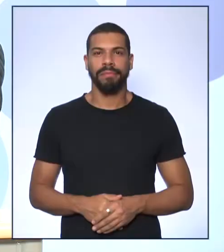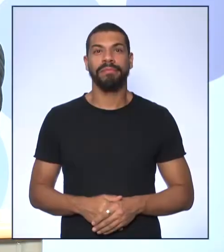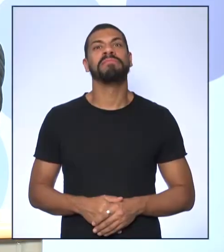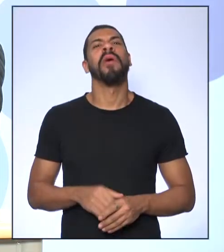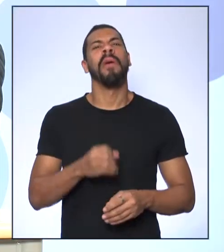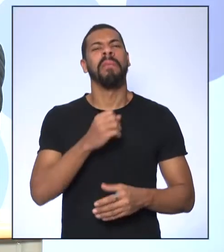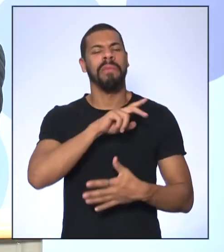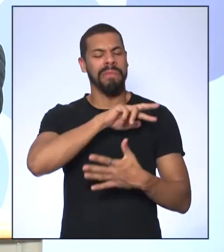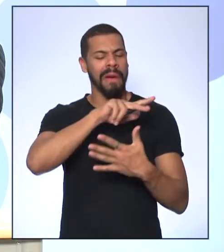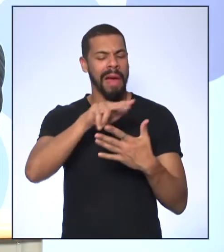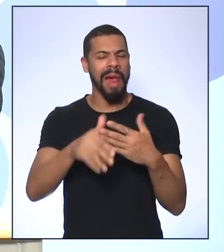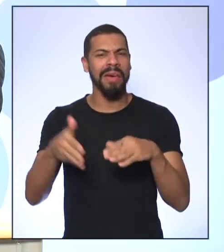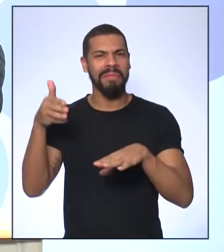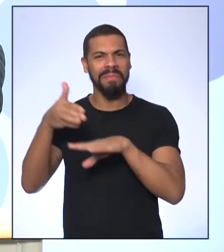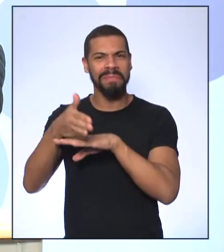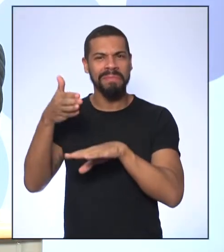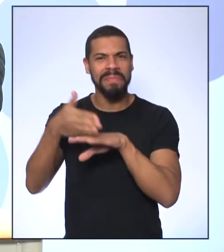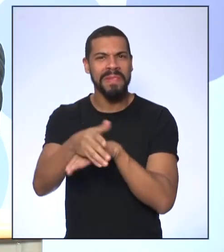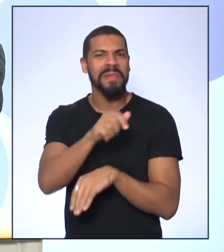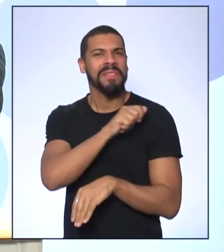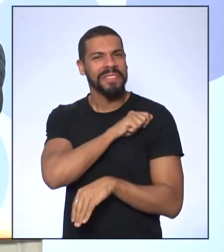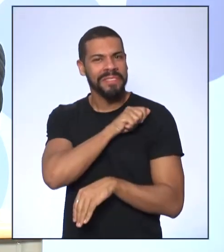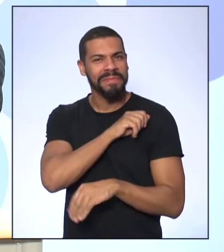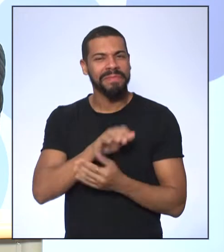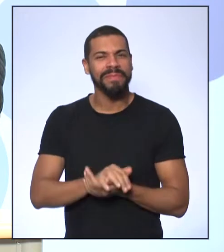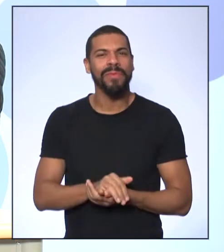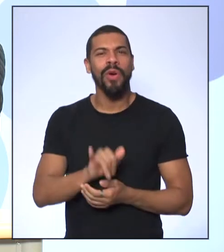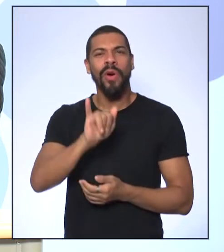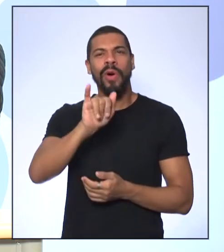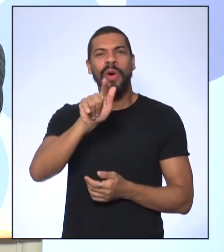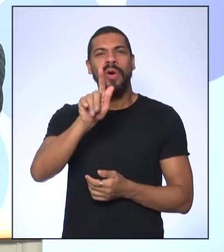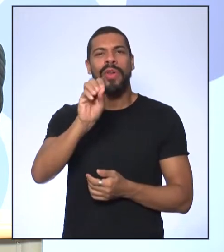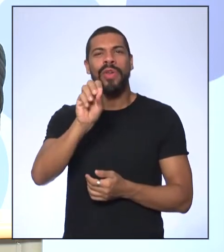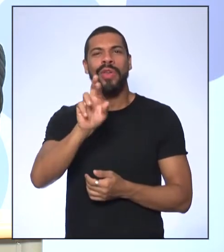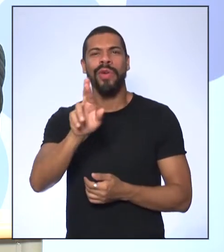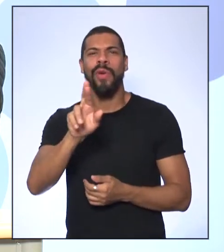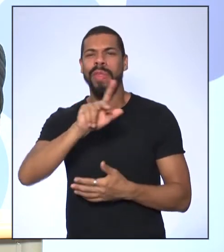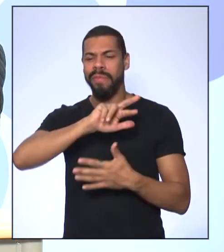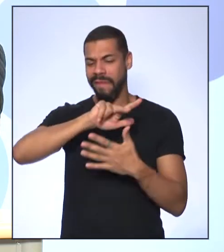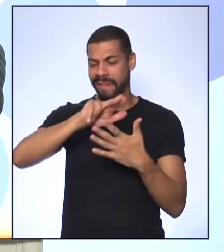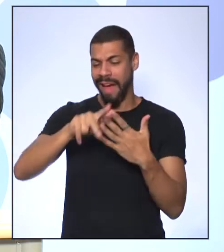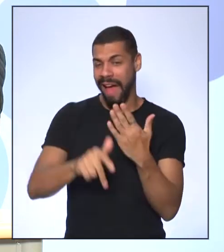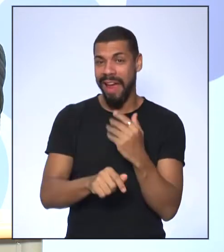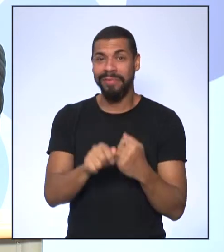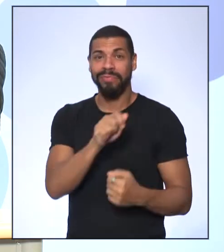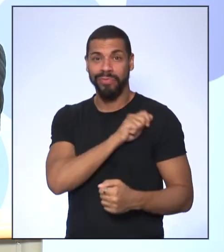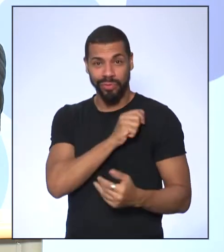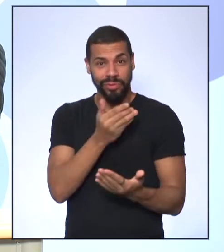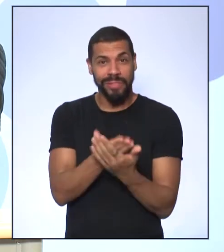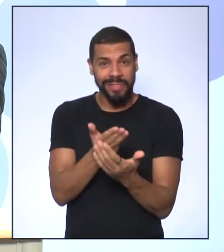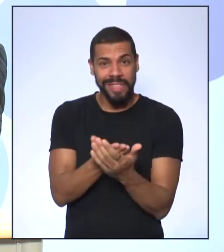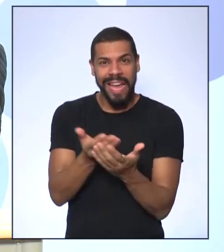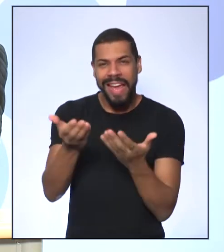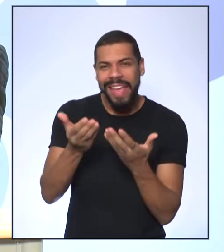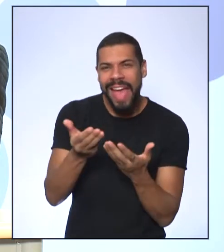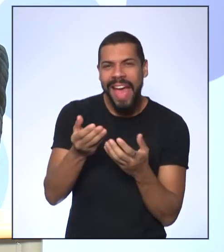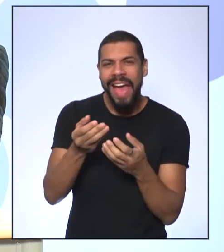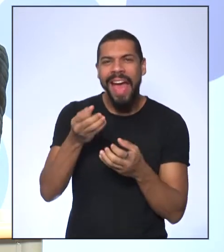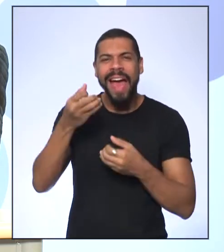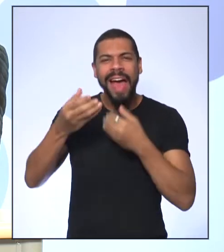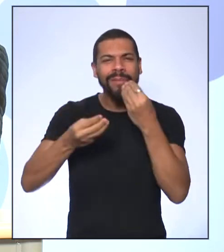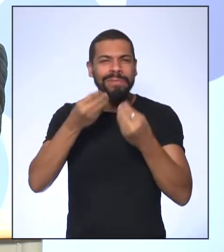Muita participação aqui no chat. O Igor e muitos outros estudantes também citaram que iriam fazer sobre esse momento